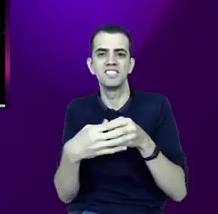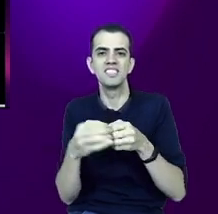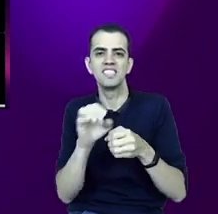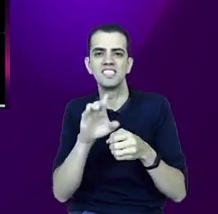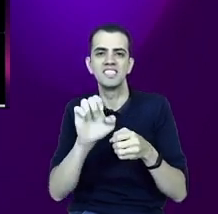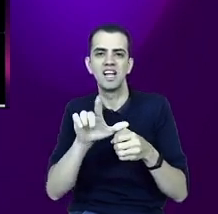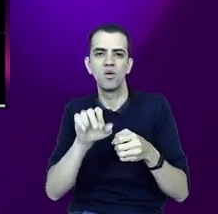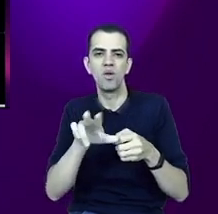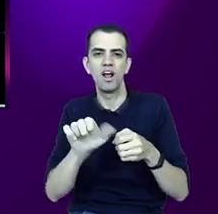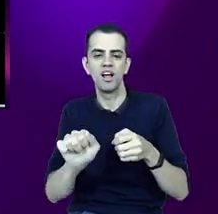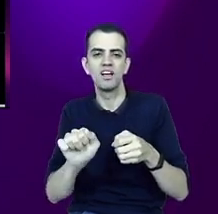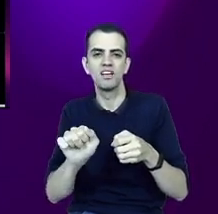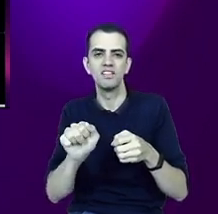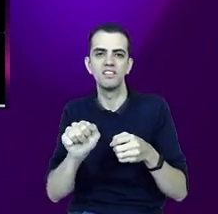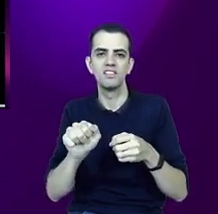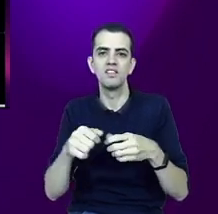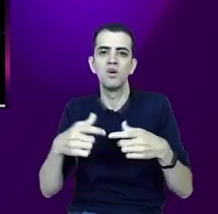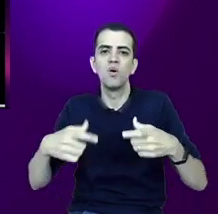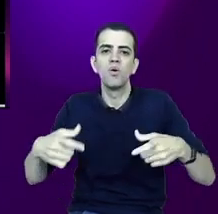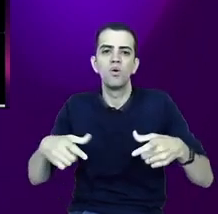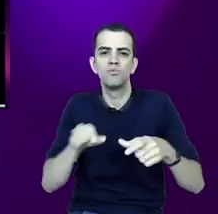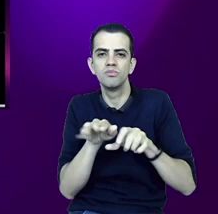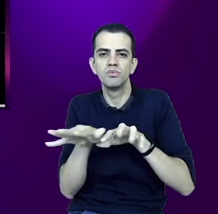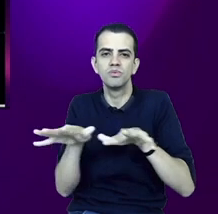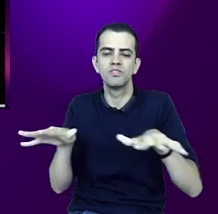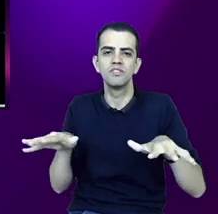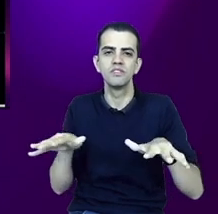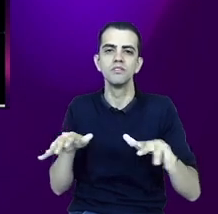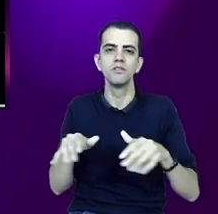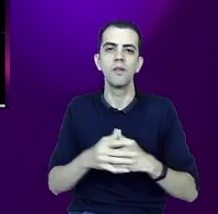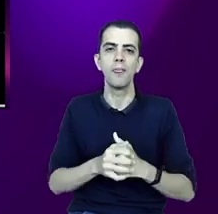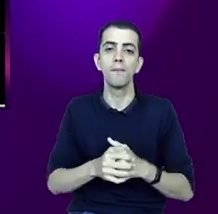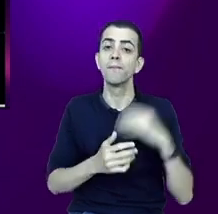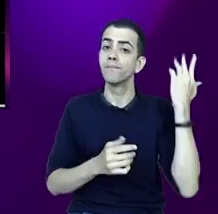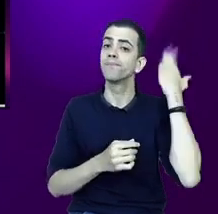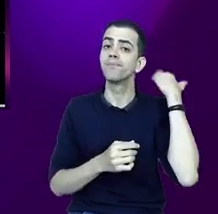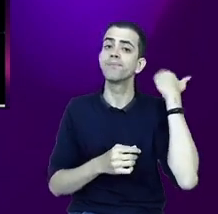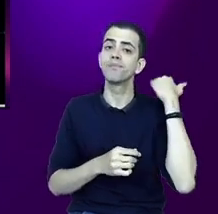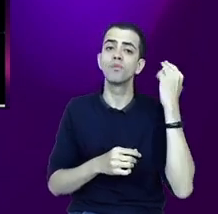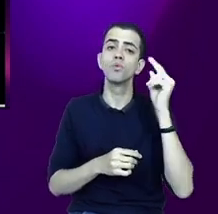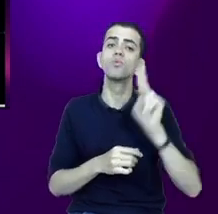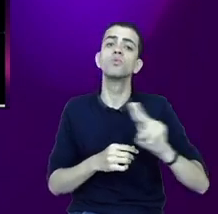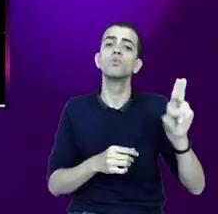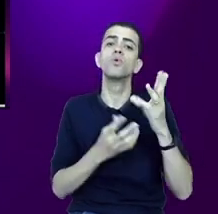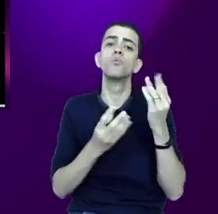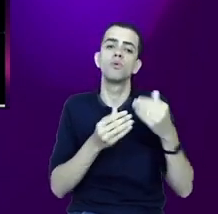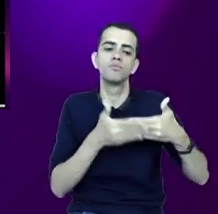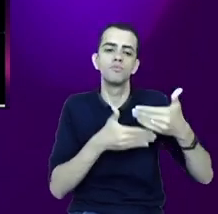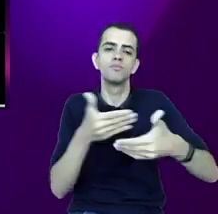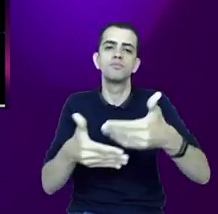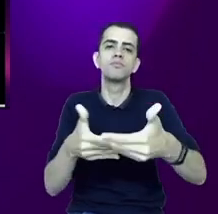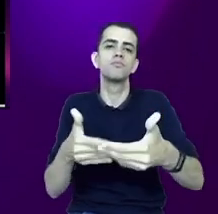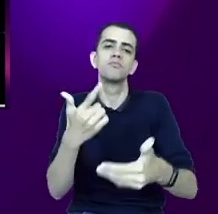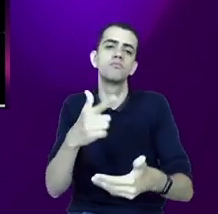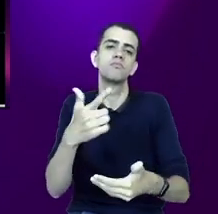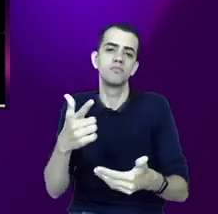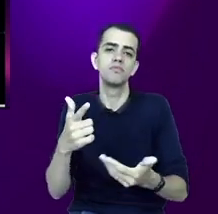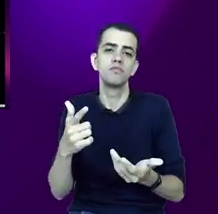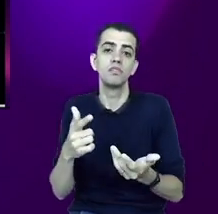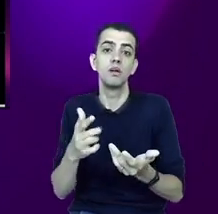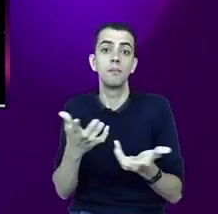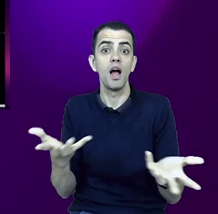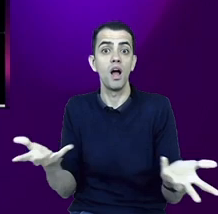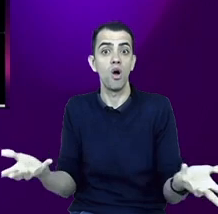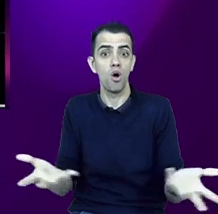nesse caso. Muito no passado, né, principalmente, se utilizava muito a sequência de T1 pós-gadolínio para definição